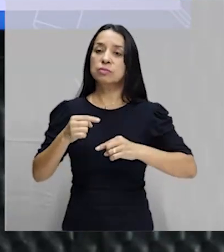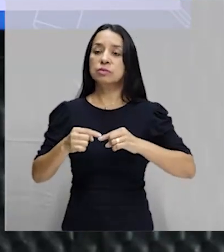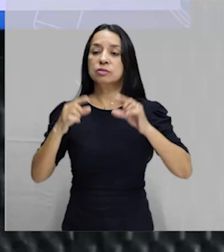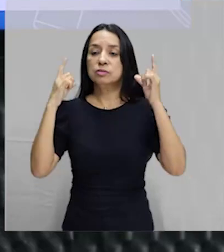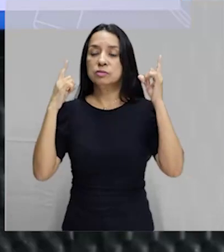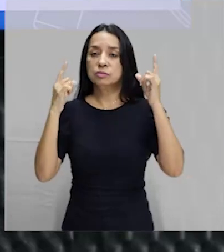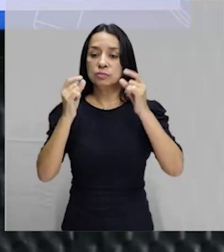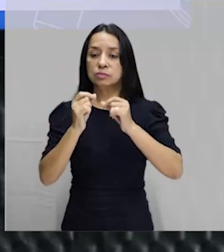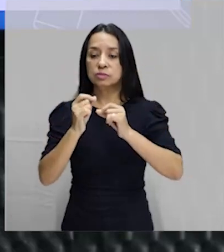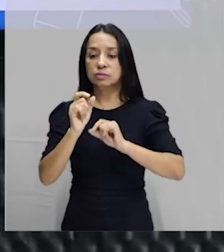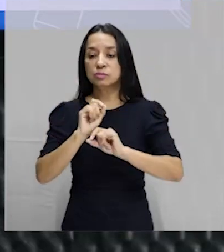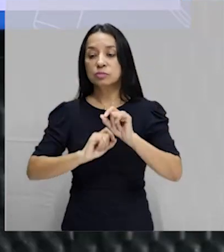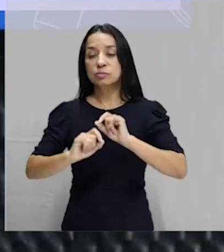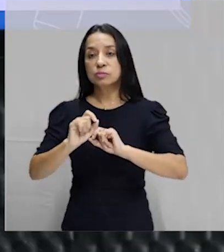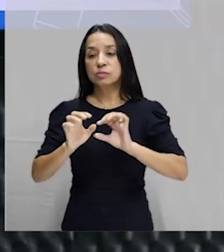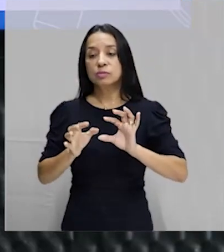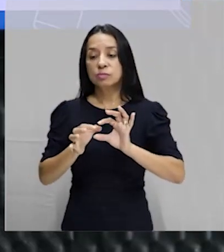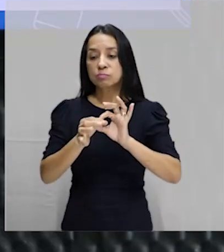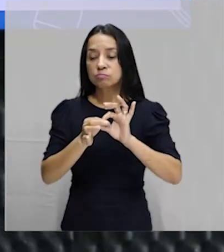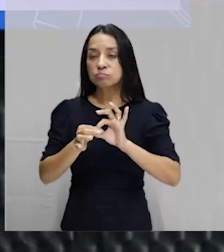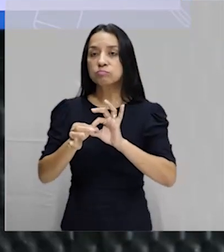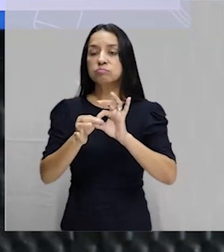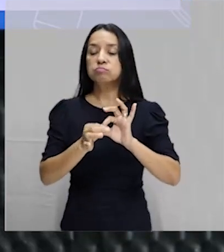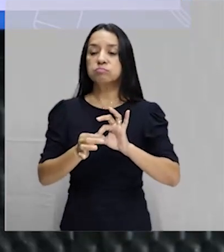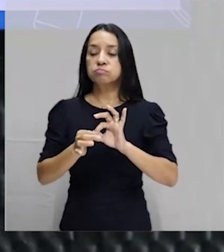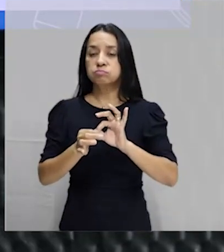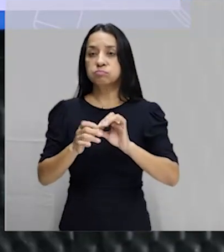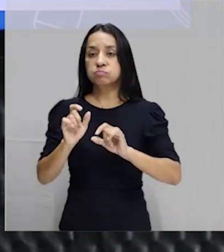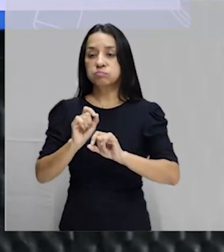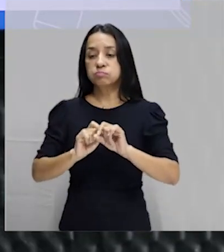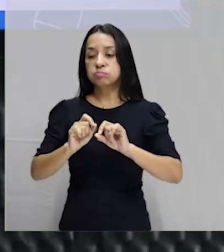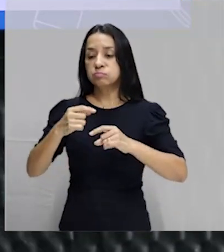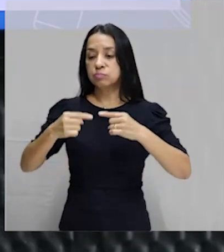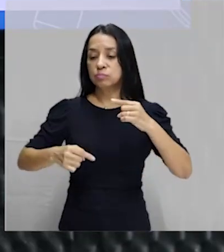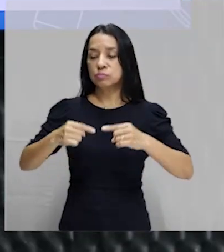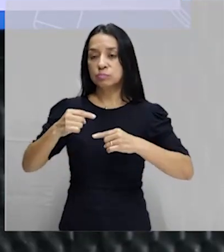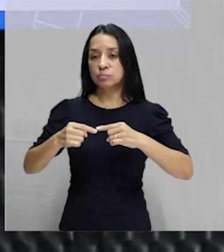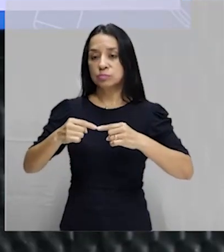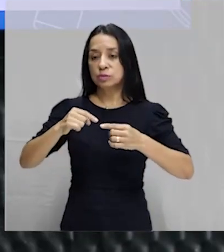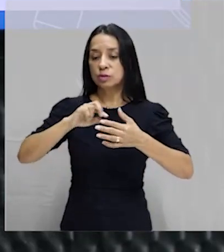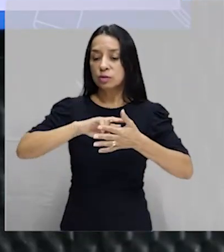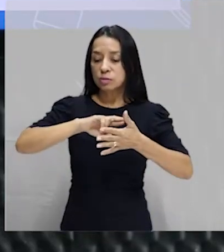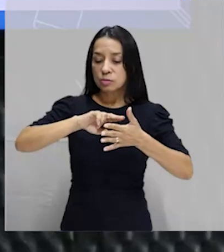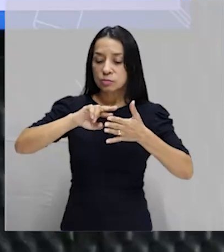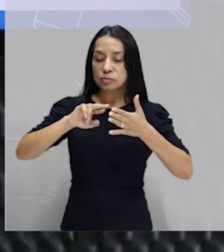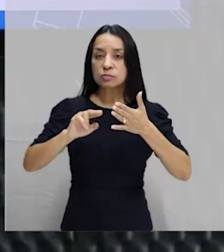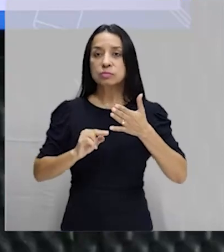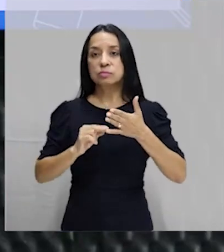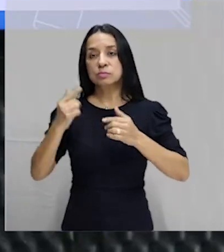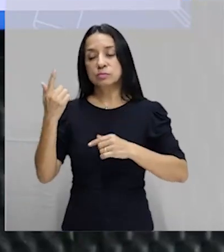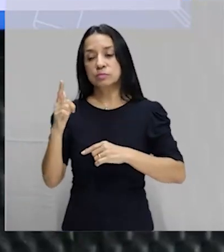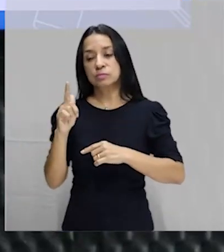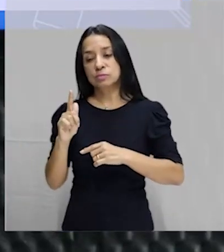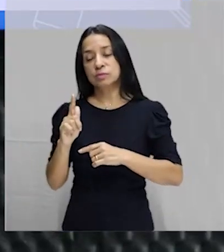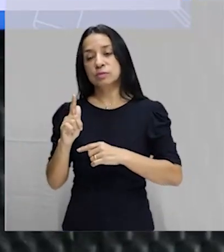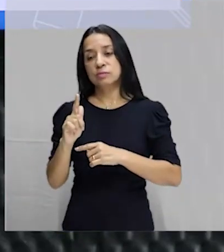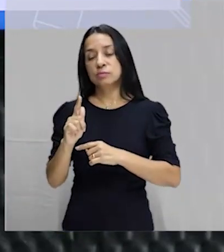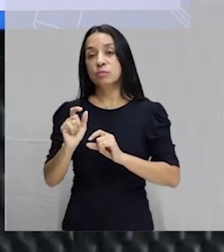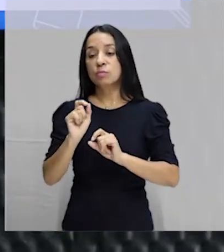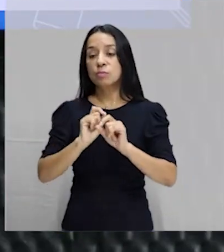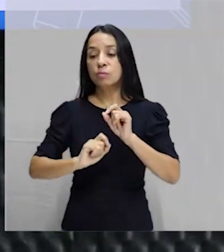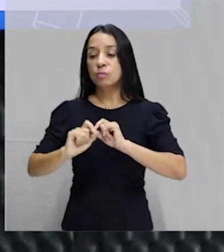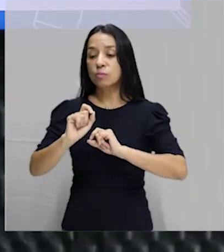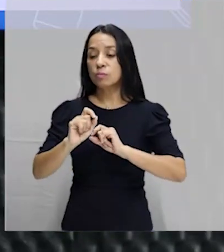helenos, dos gregos, uma unidade política. E os aspectos geográficos, eles acabam sendo uma